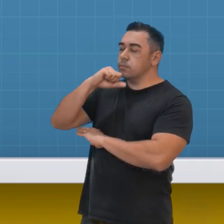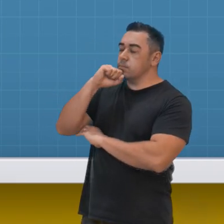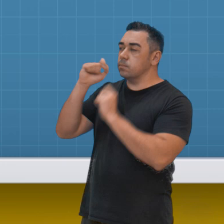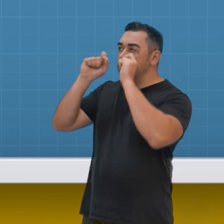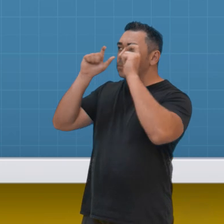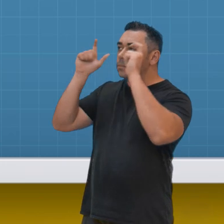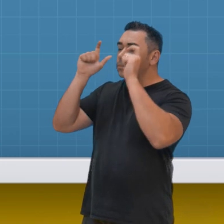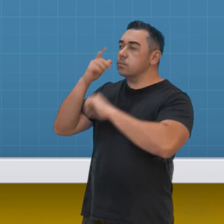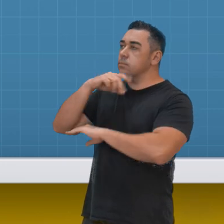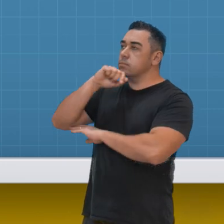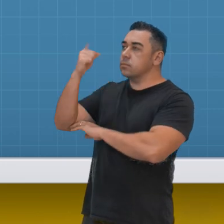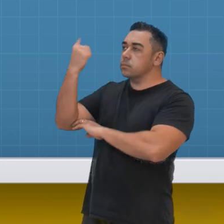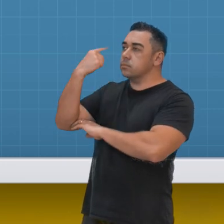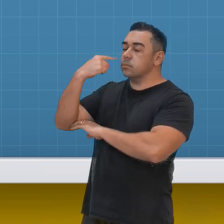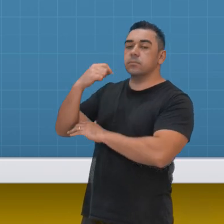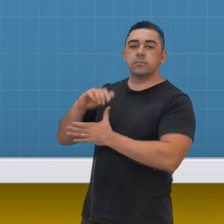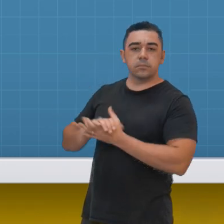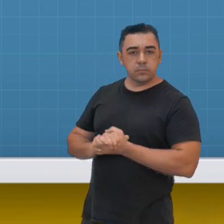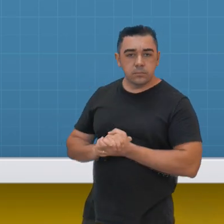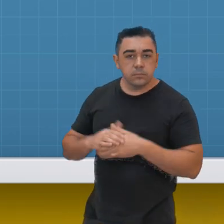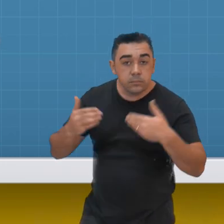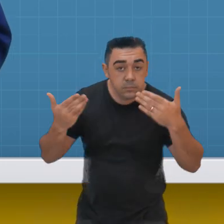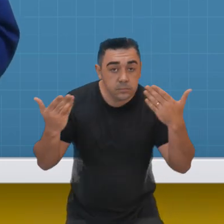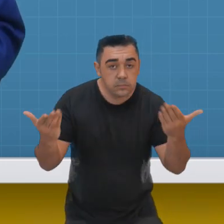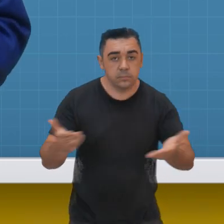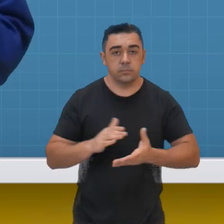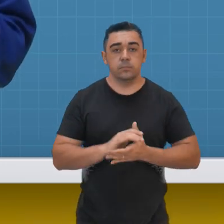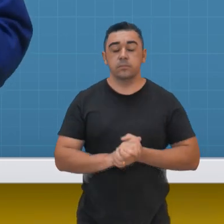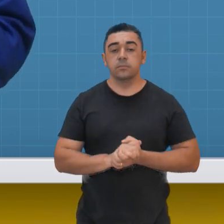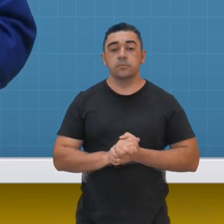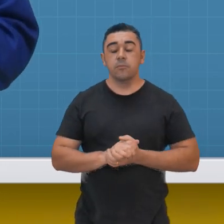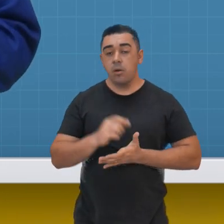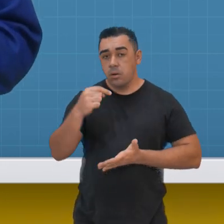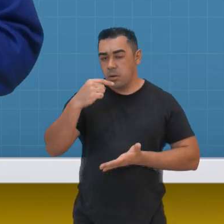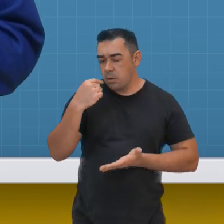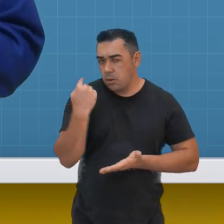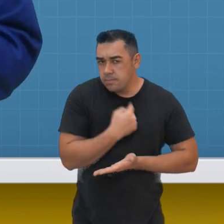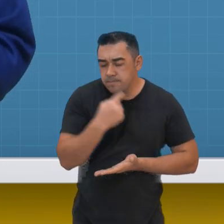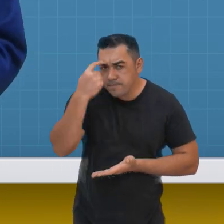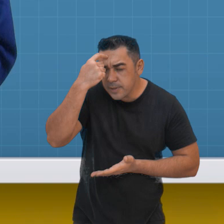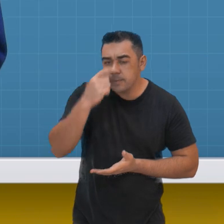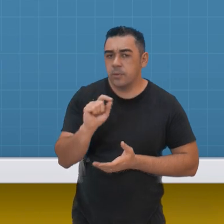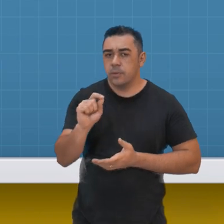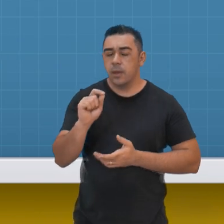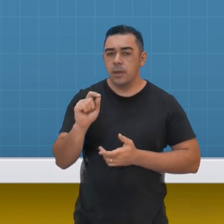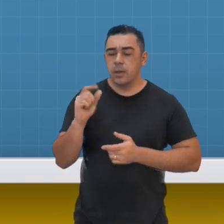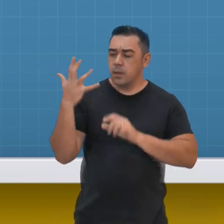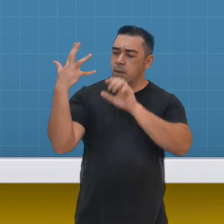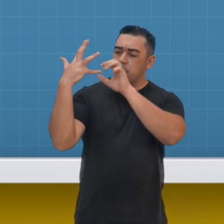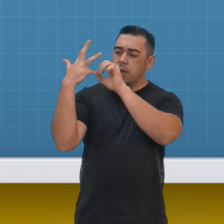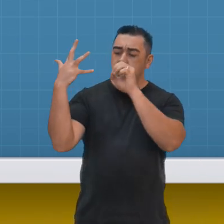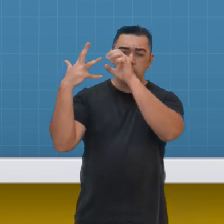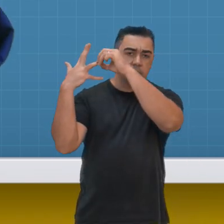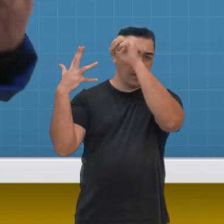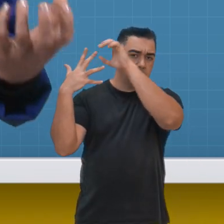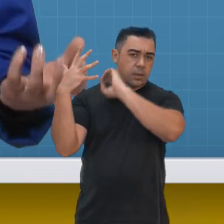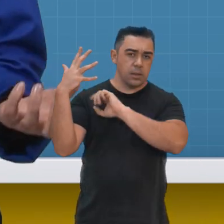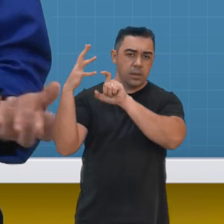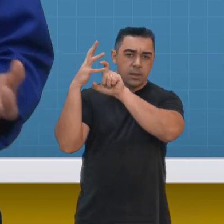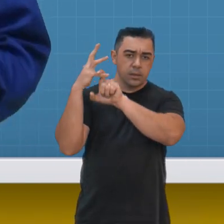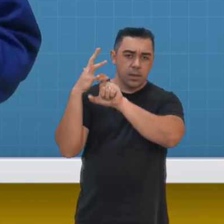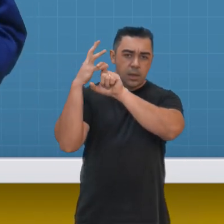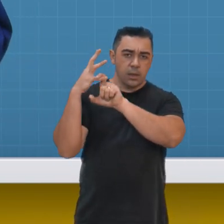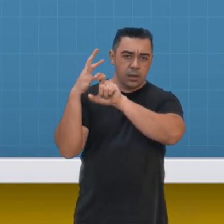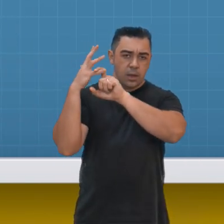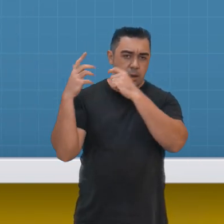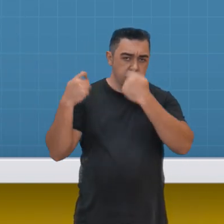nos responsáveis. Enfim, aí vamos pensar. O galho deve ser compatível com